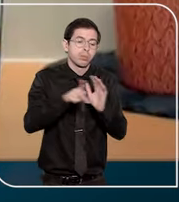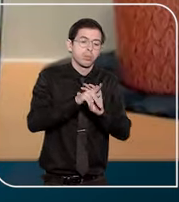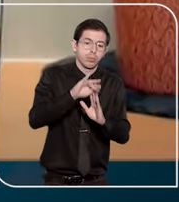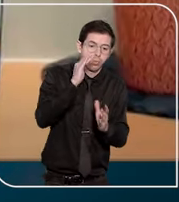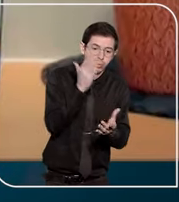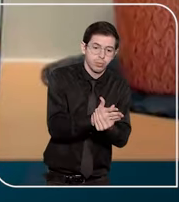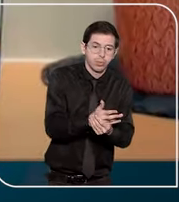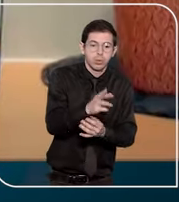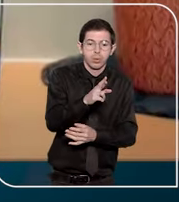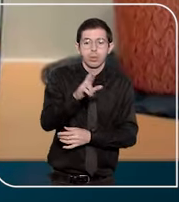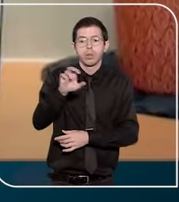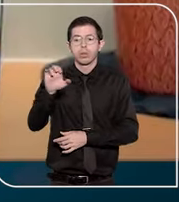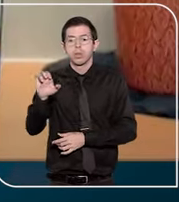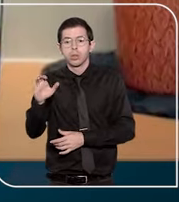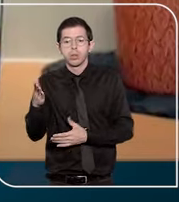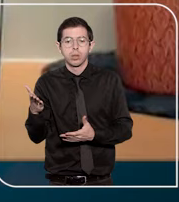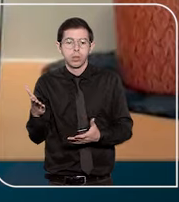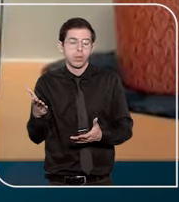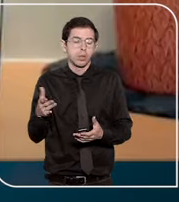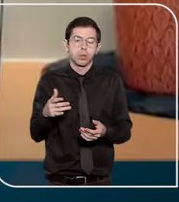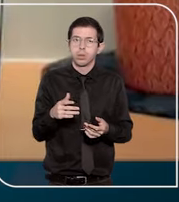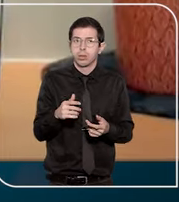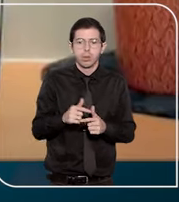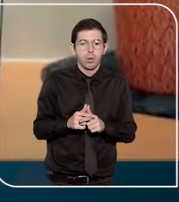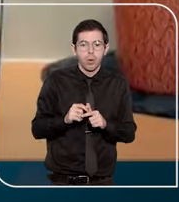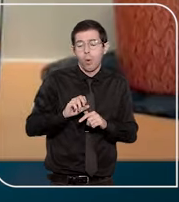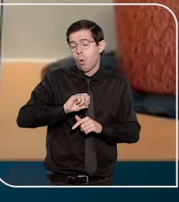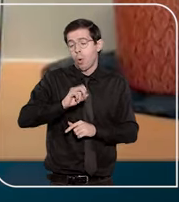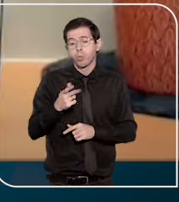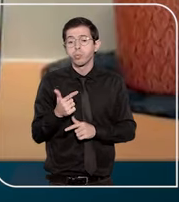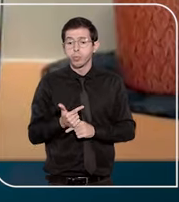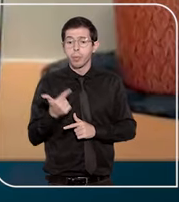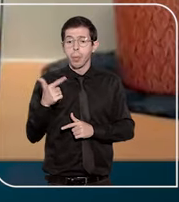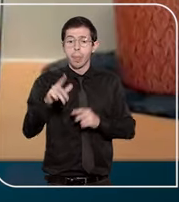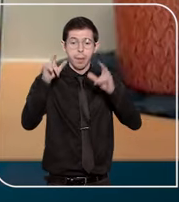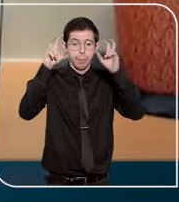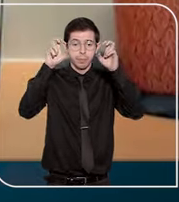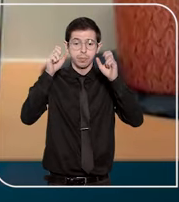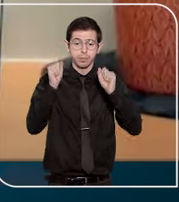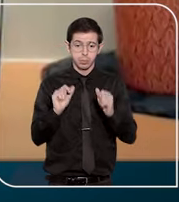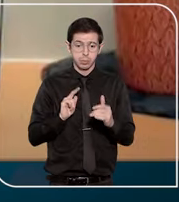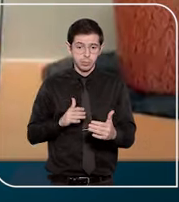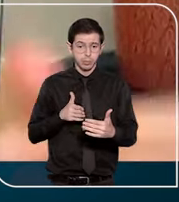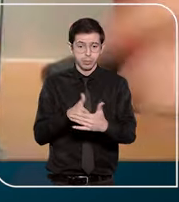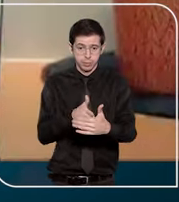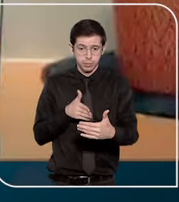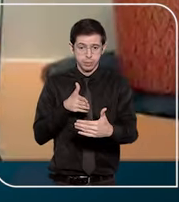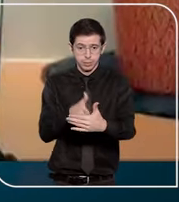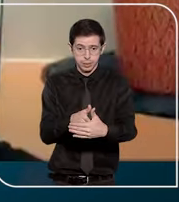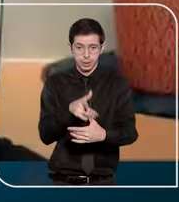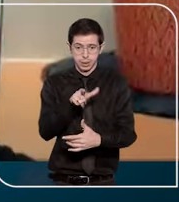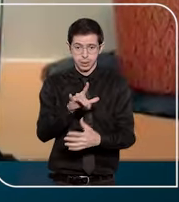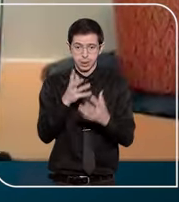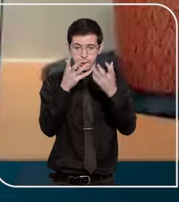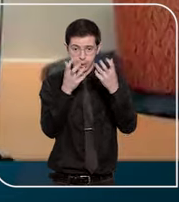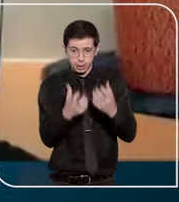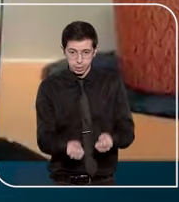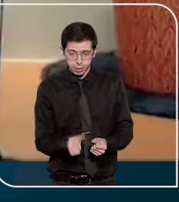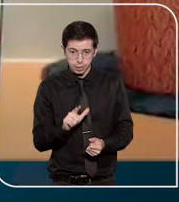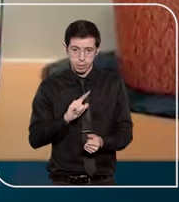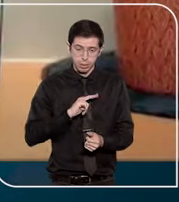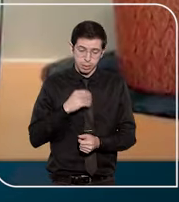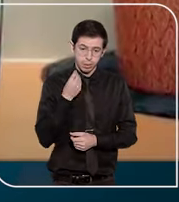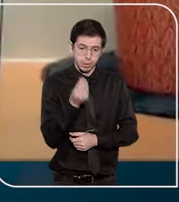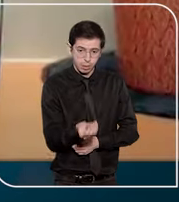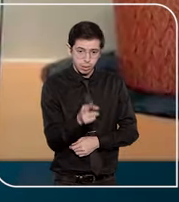extraordinário, ou alguma outra questão que impeça o conhecimento e provimento do